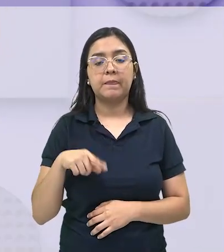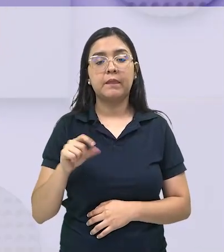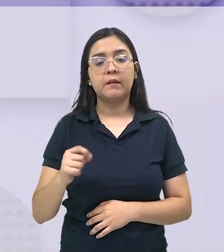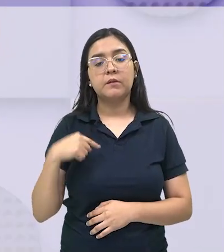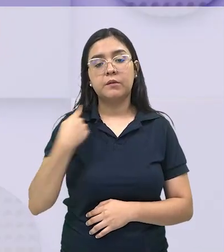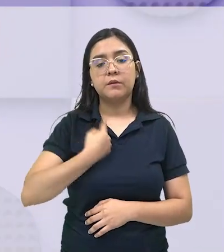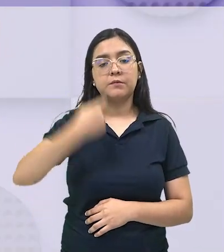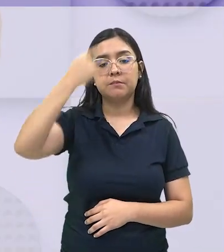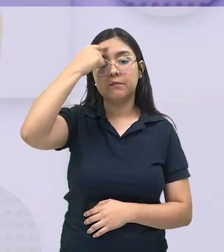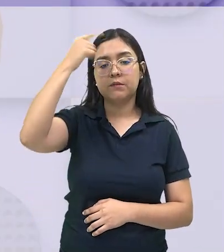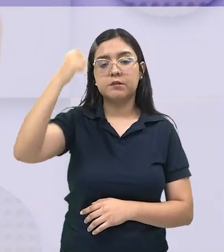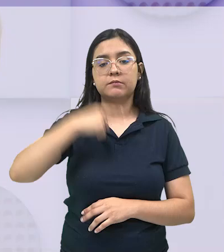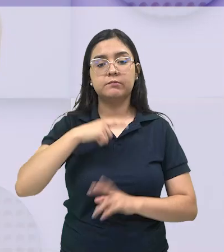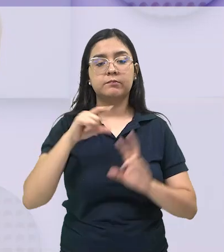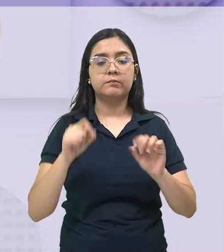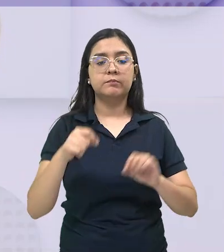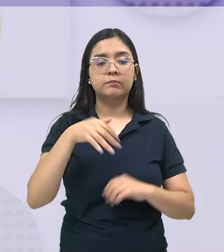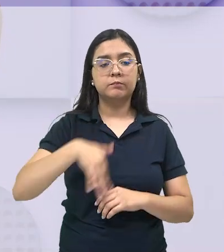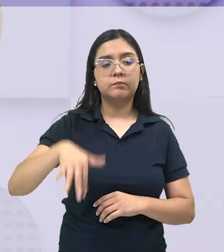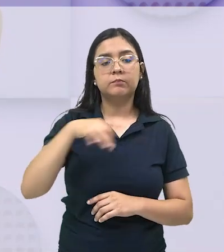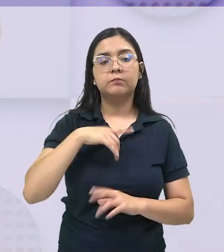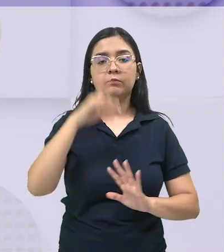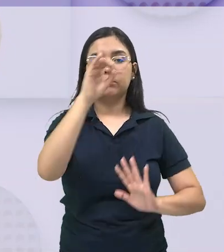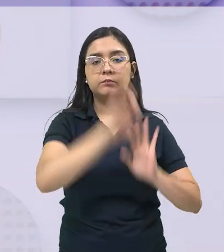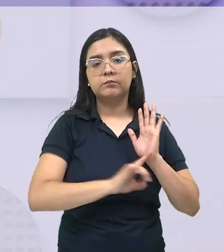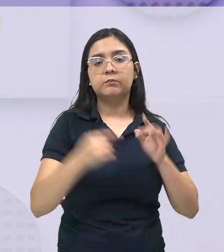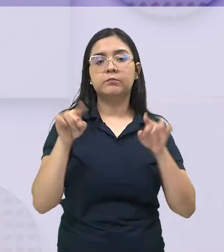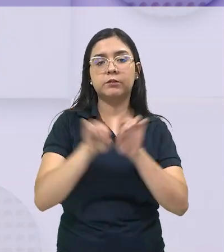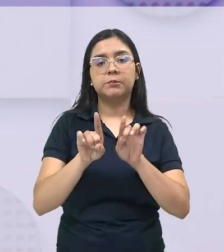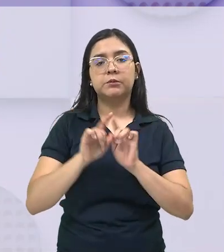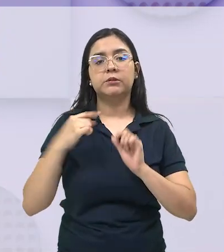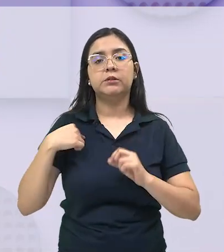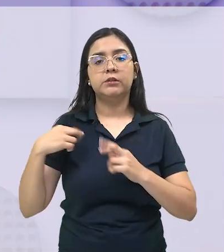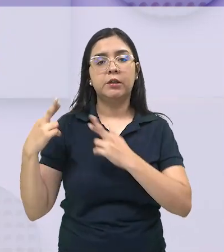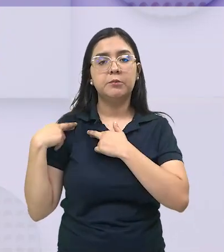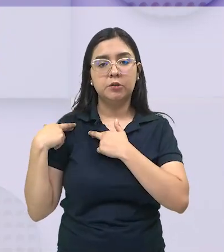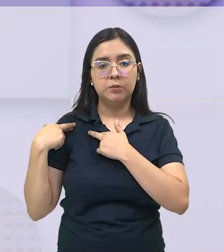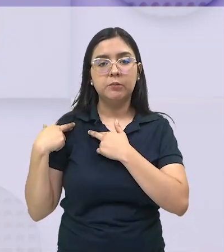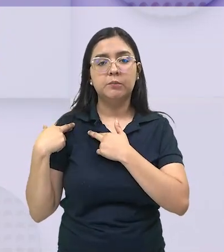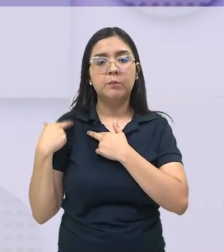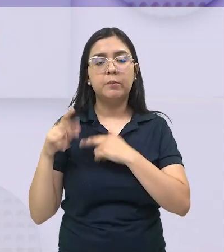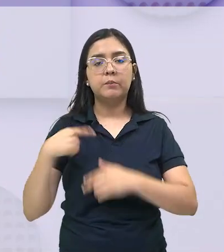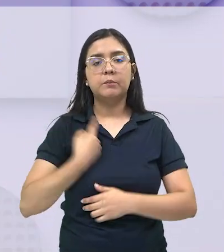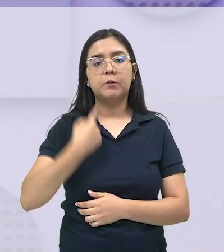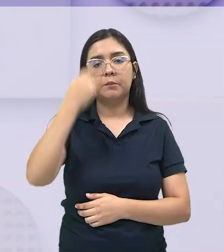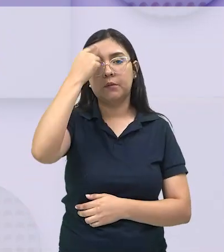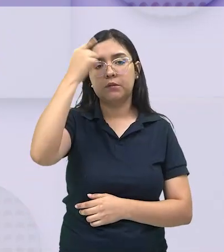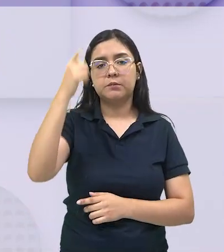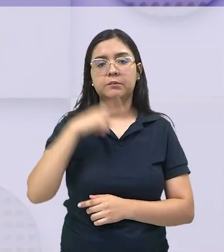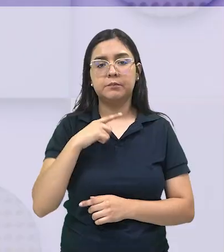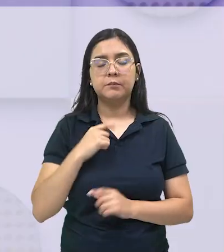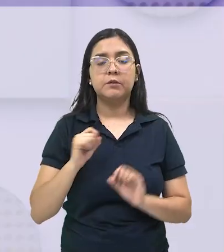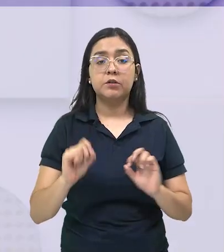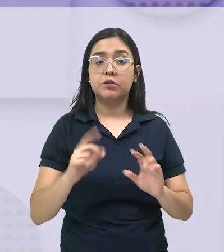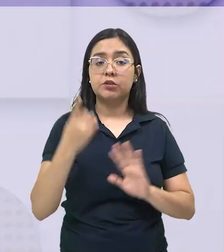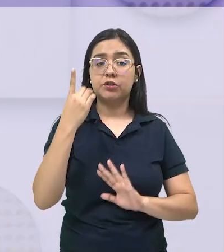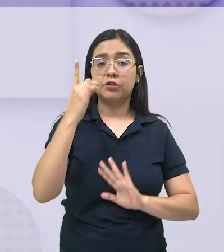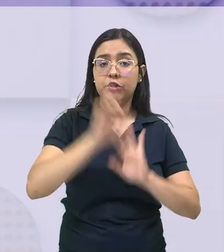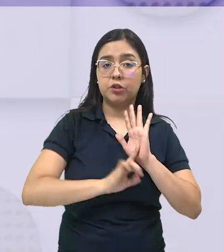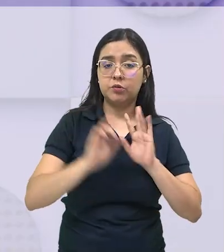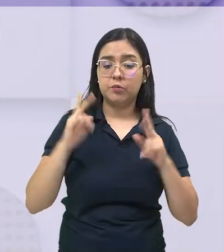a pensar na dimensão de direitos e deveres. E quando pensamos em direitos